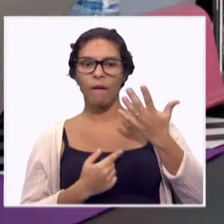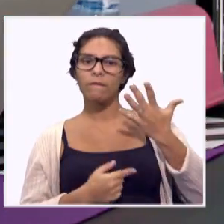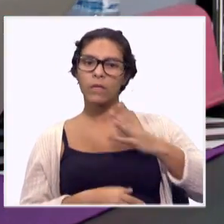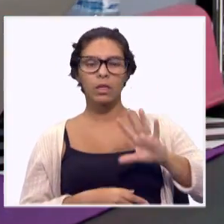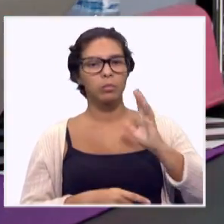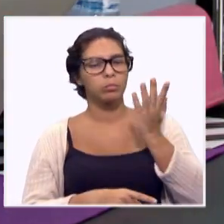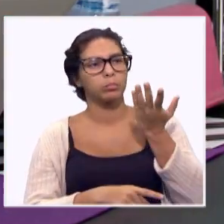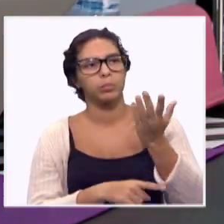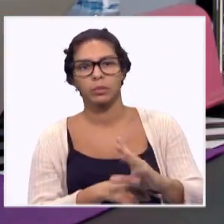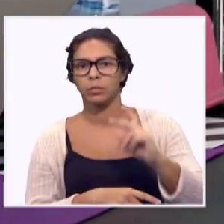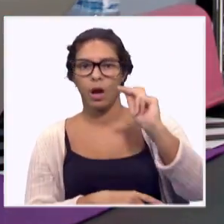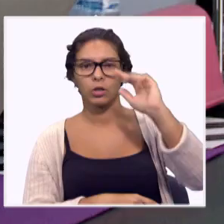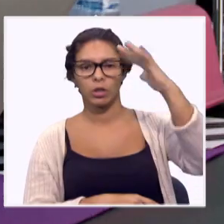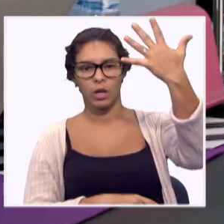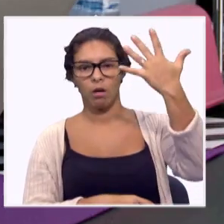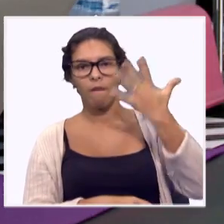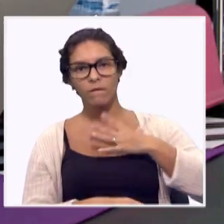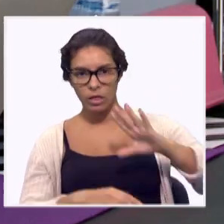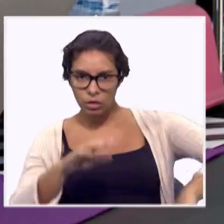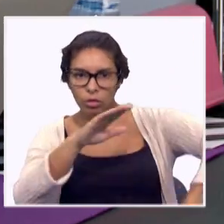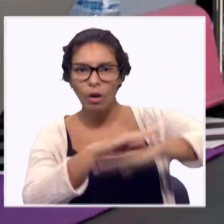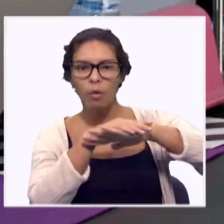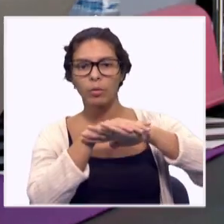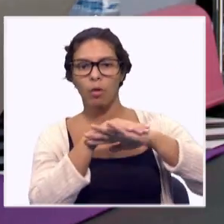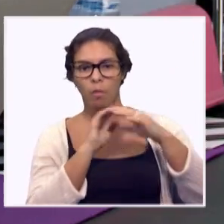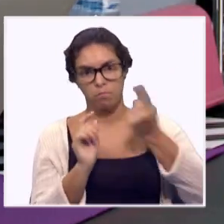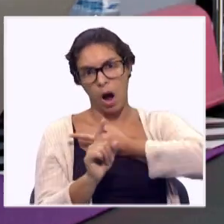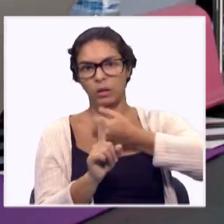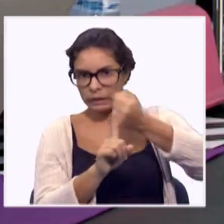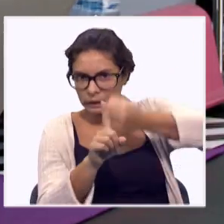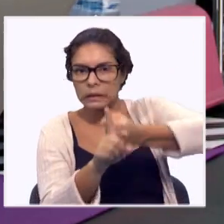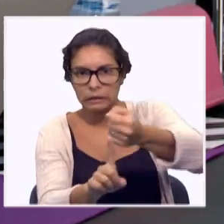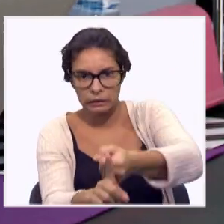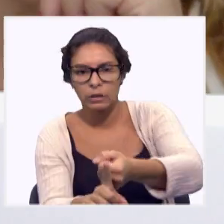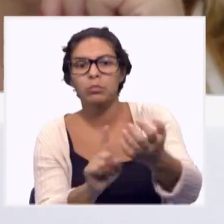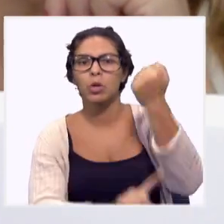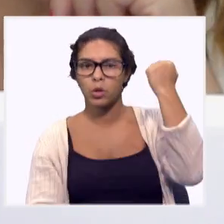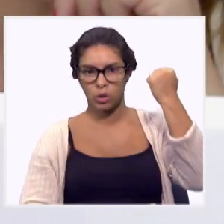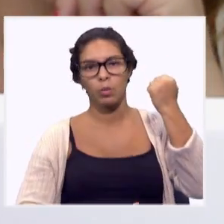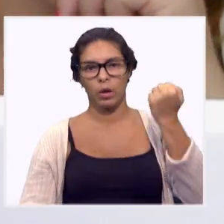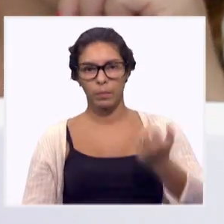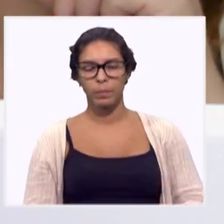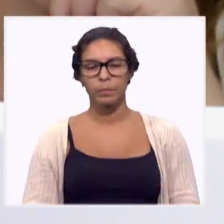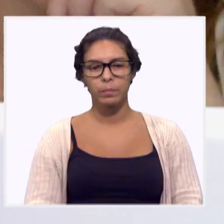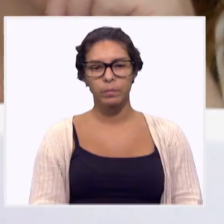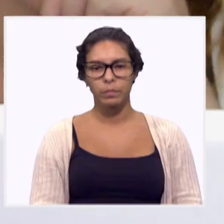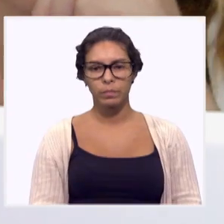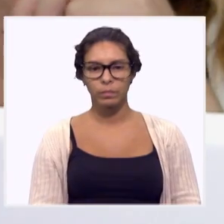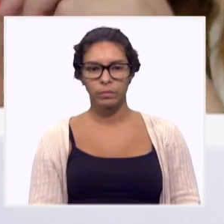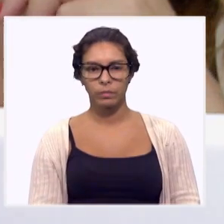objetivo é daqui a 5 anos chegar ao topo, eu tenho de fazer por isso.